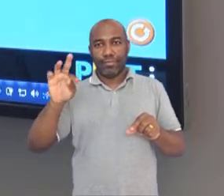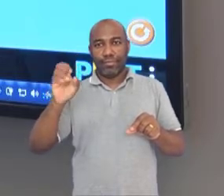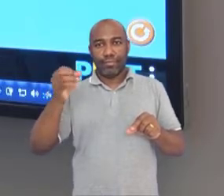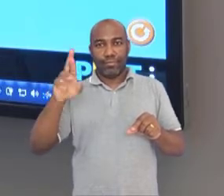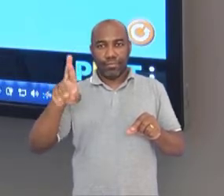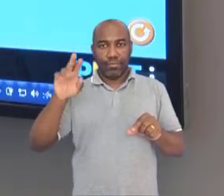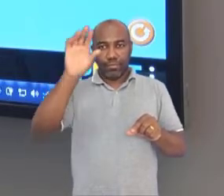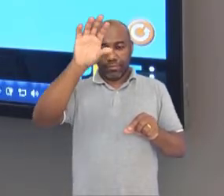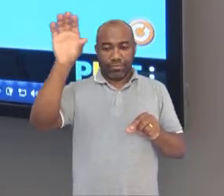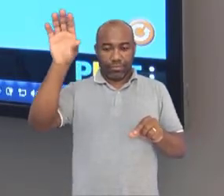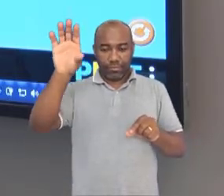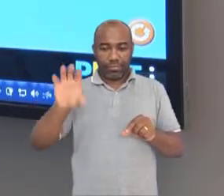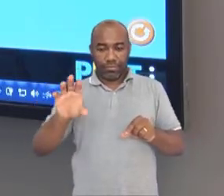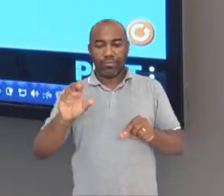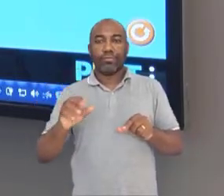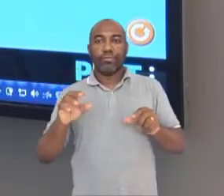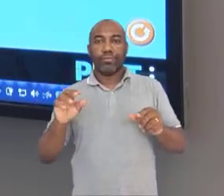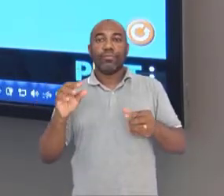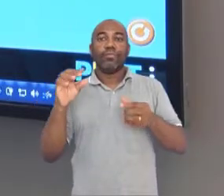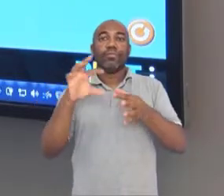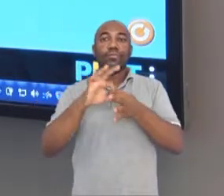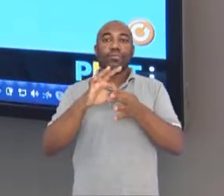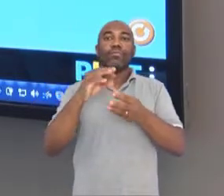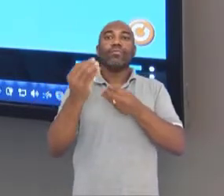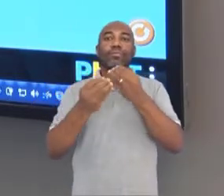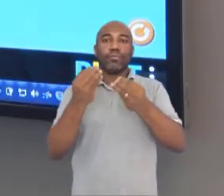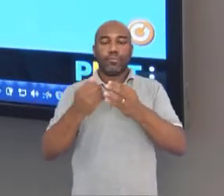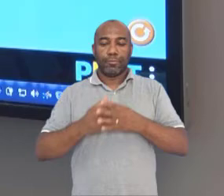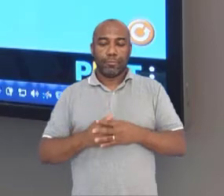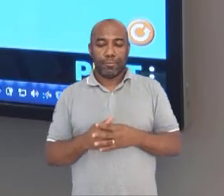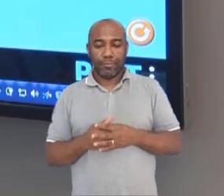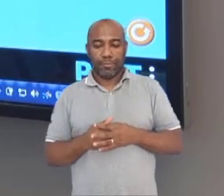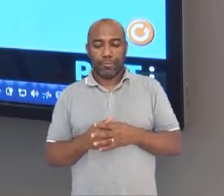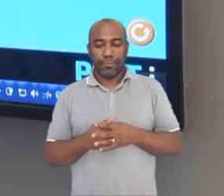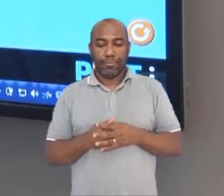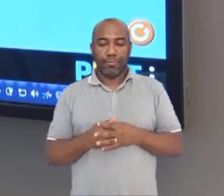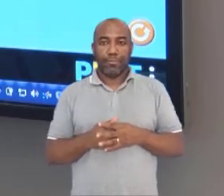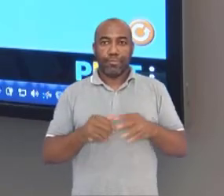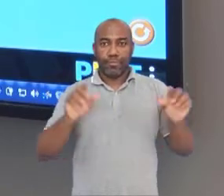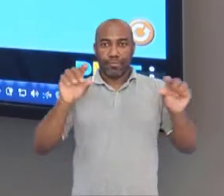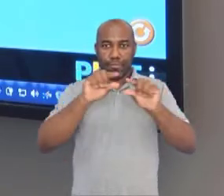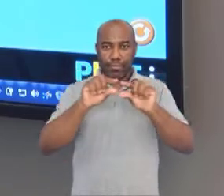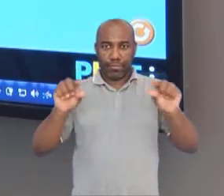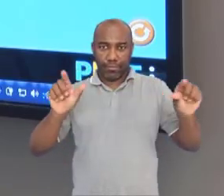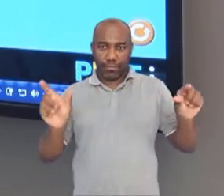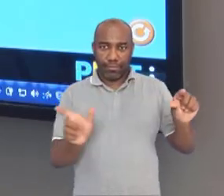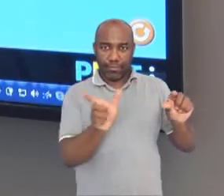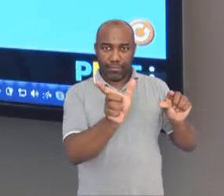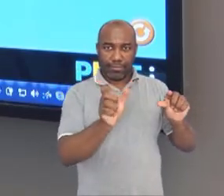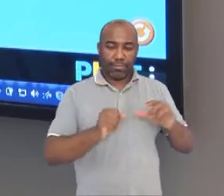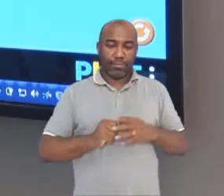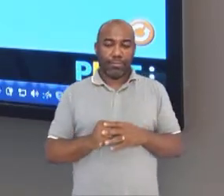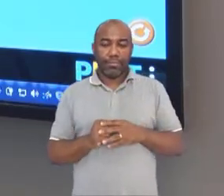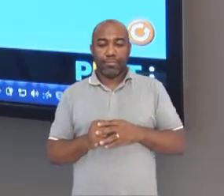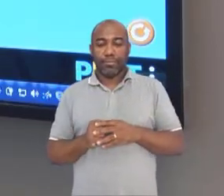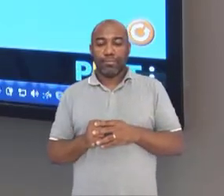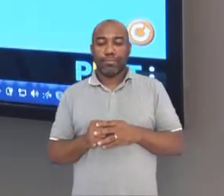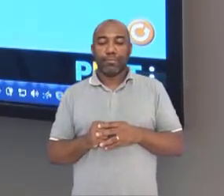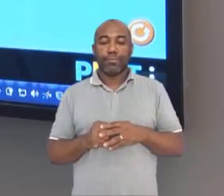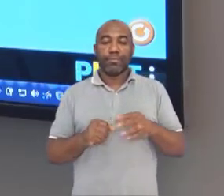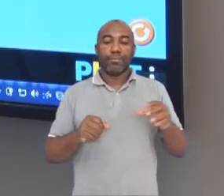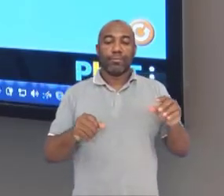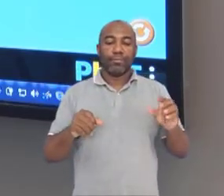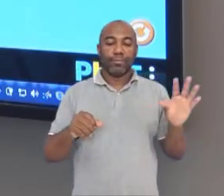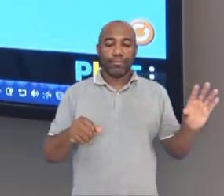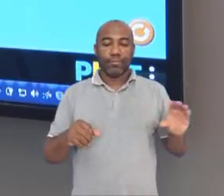aqui? Nós precisamos de um condutor. Veja, condutor. Aqui está